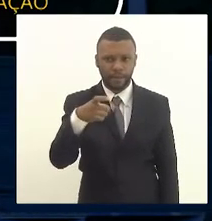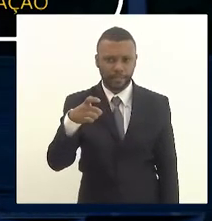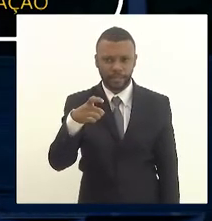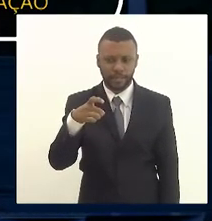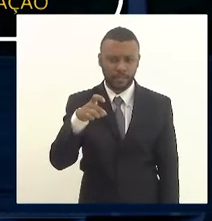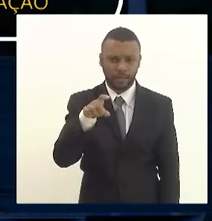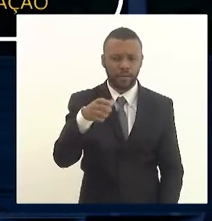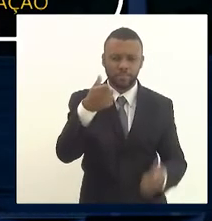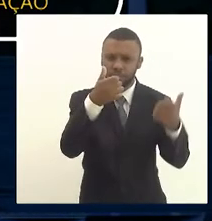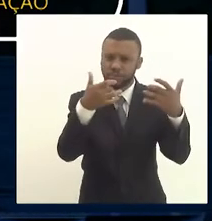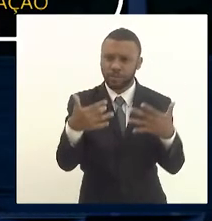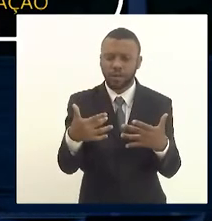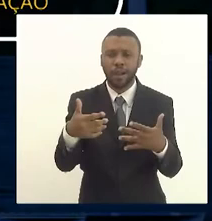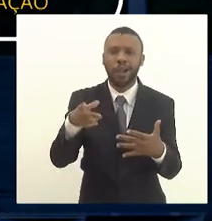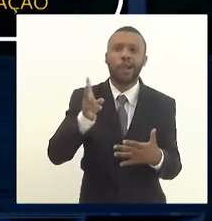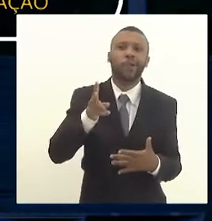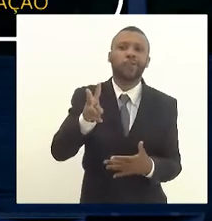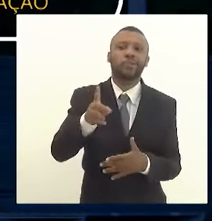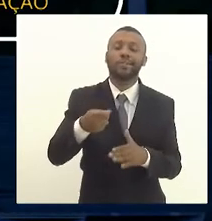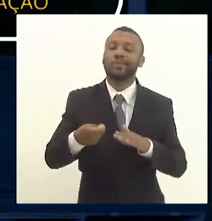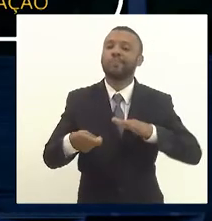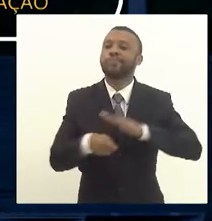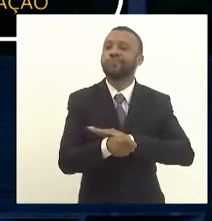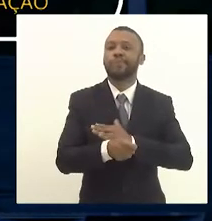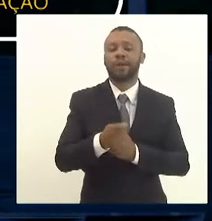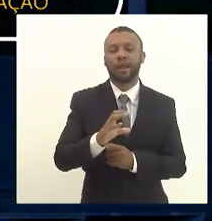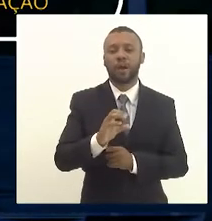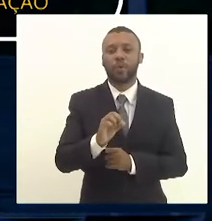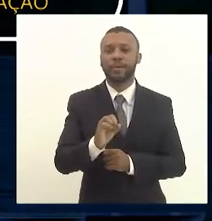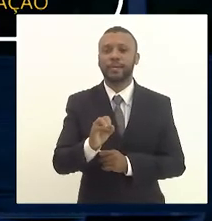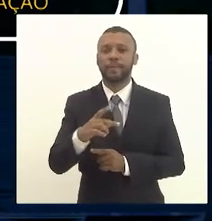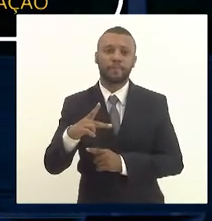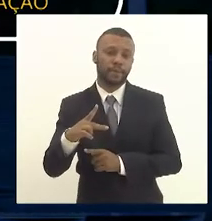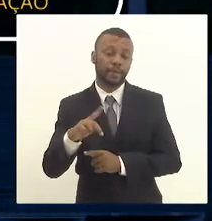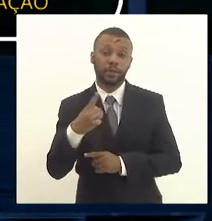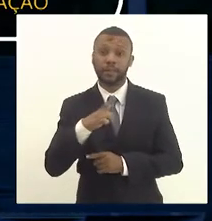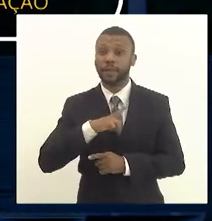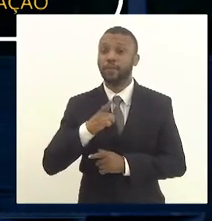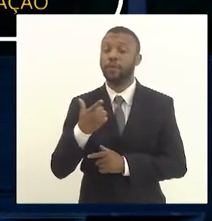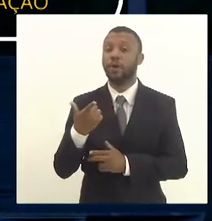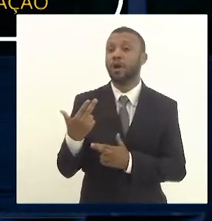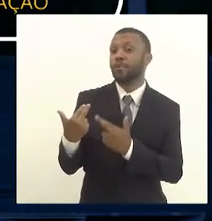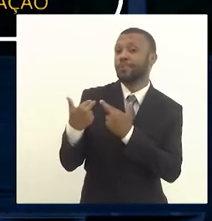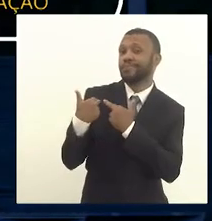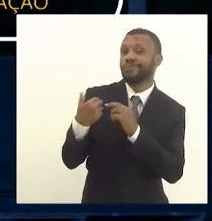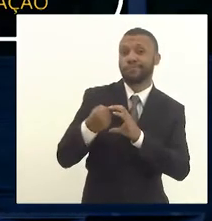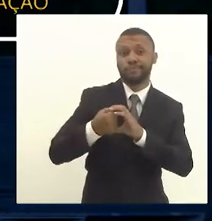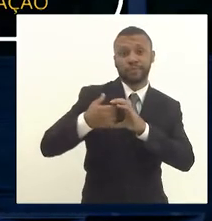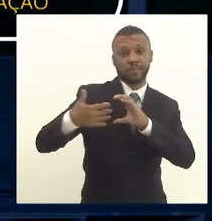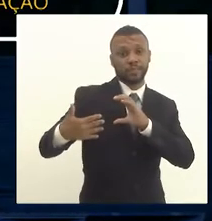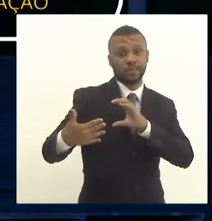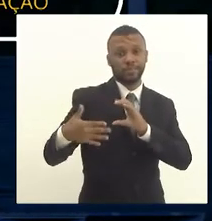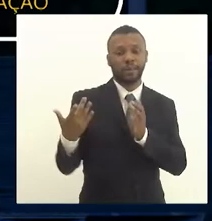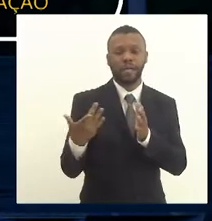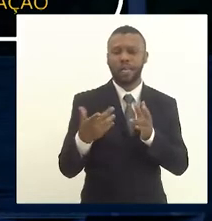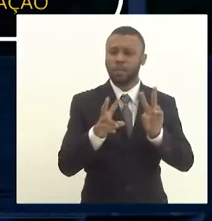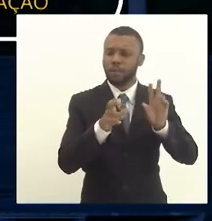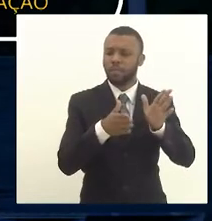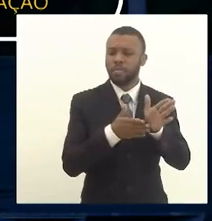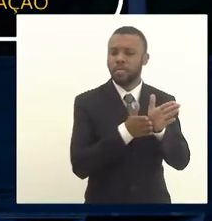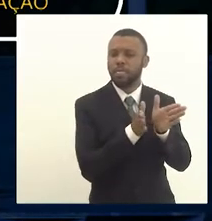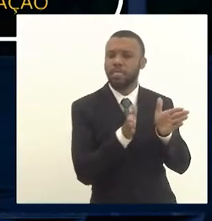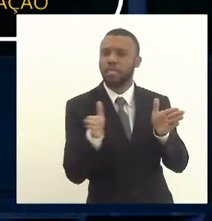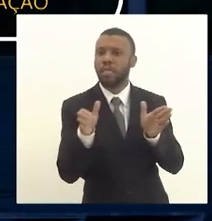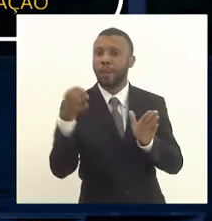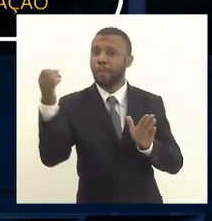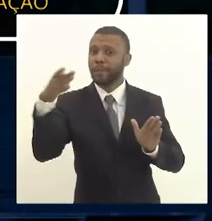sendo bancados pela COSIP, né? Muito embora nós tenhamos atributos de iluminação, nós não fugimos da iluminação pública. Por isso, se trata